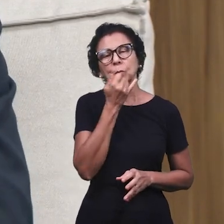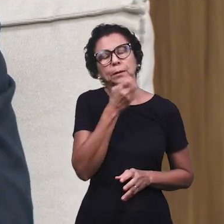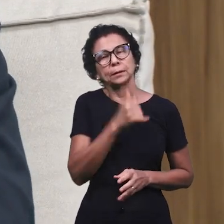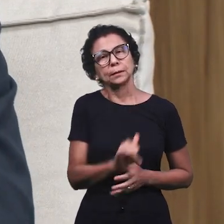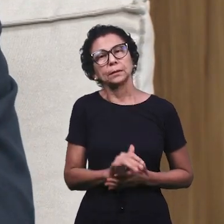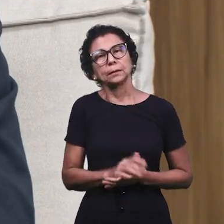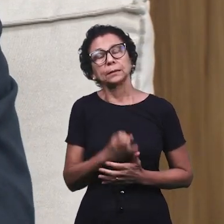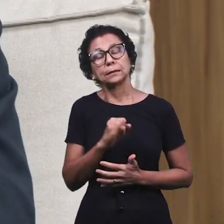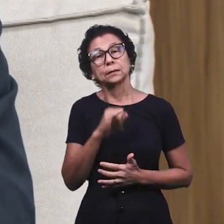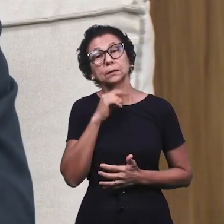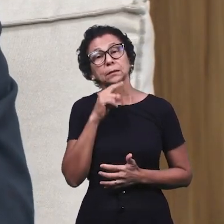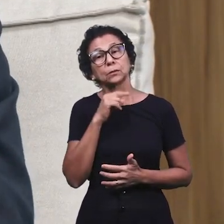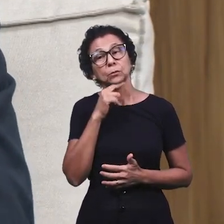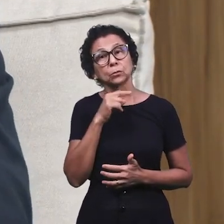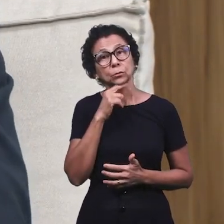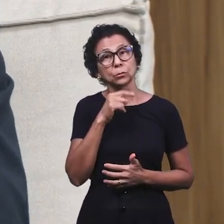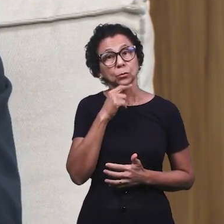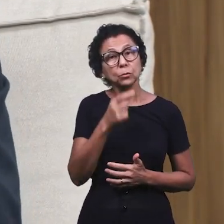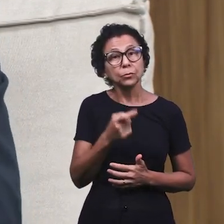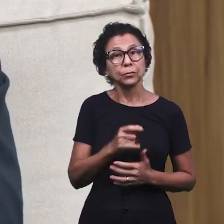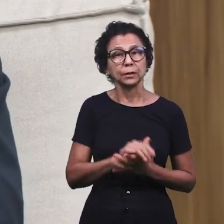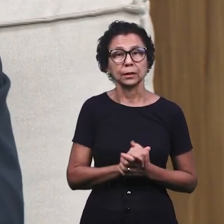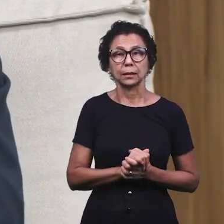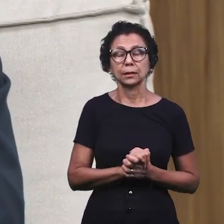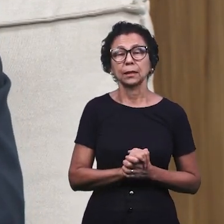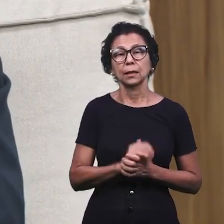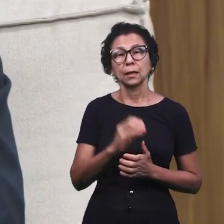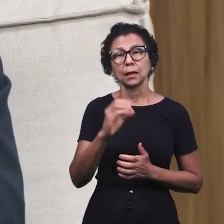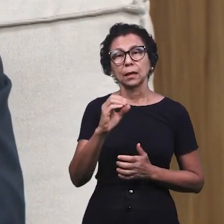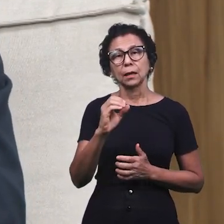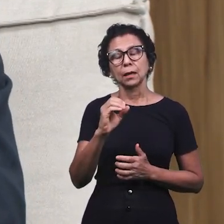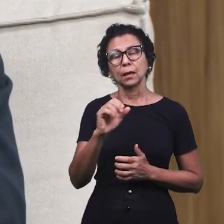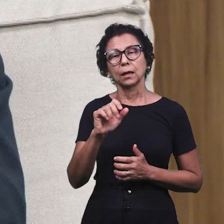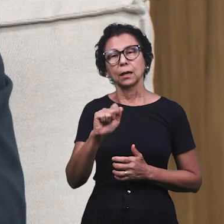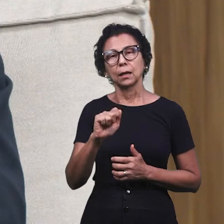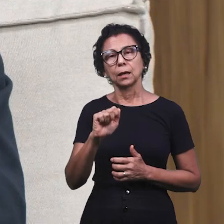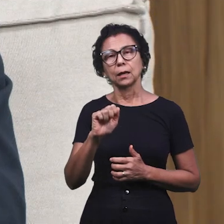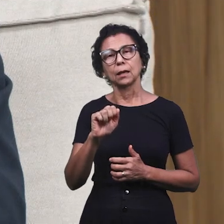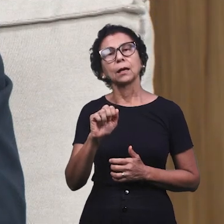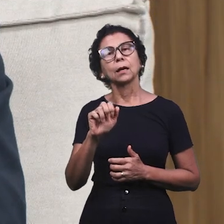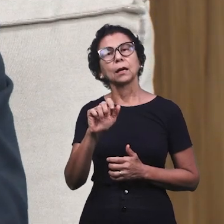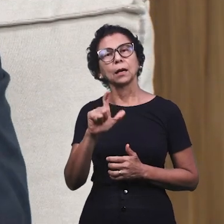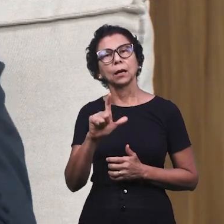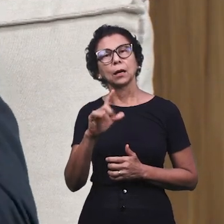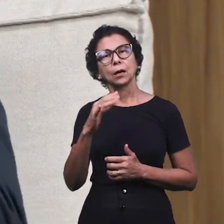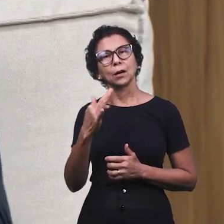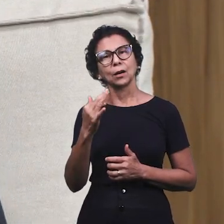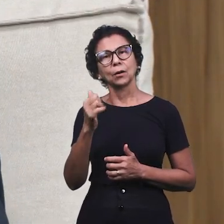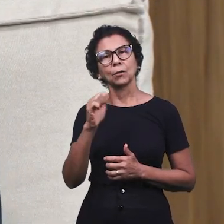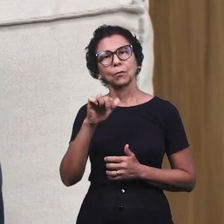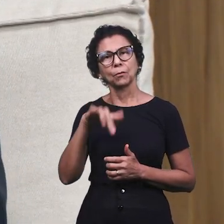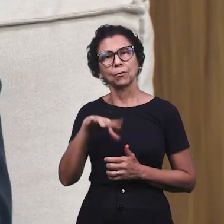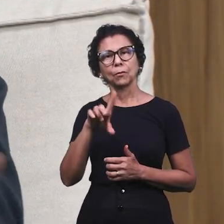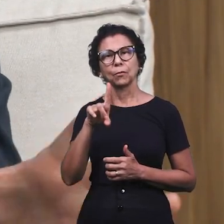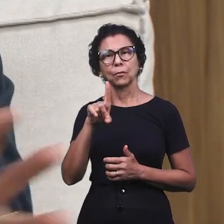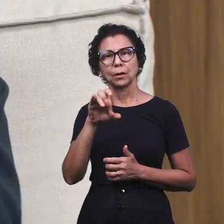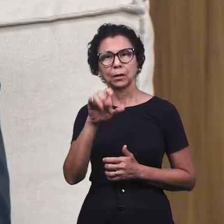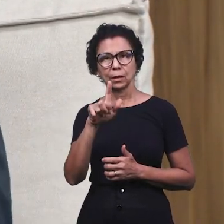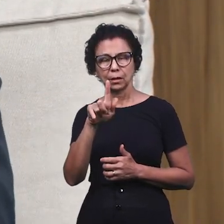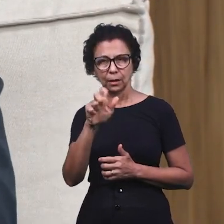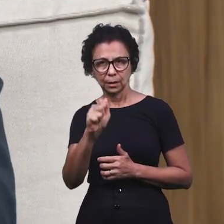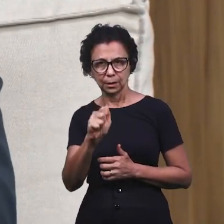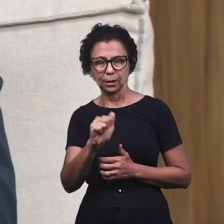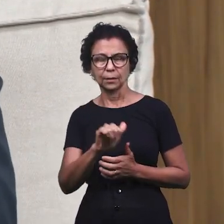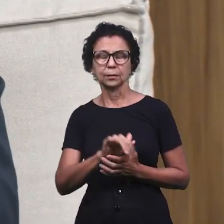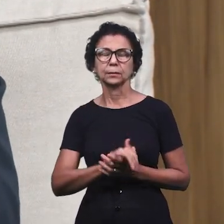decidido pelo órgão fiscalizador, que é a alfândega, vamos dizer assim, não tem uma jurisprudência, não é esse o